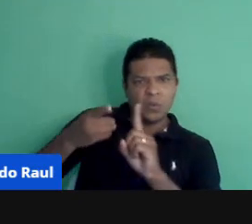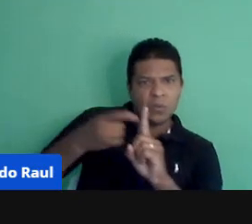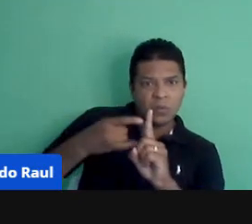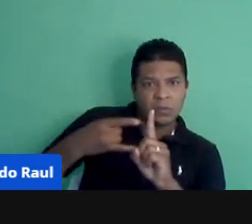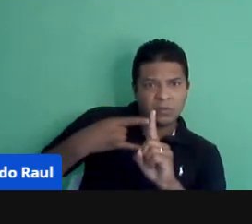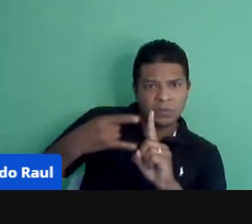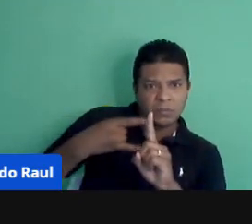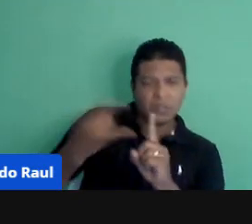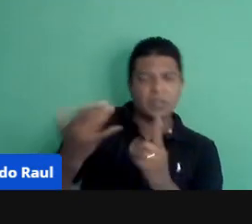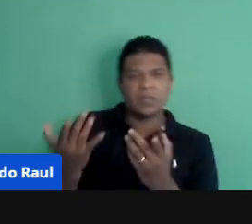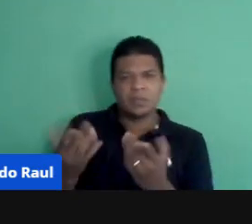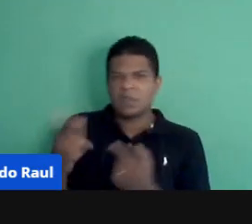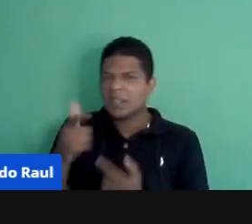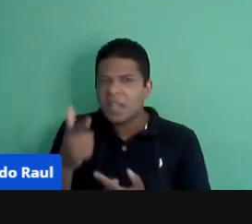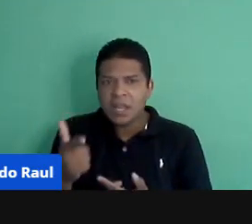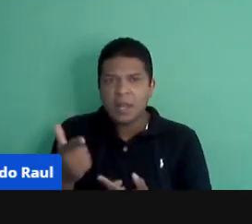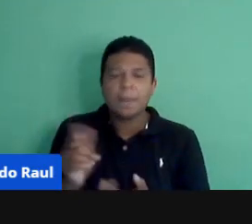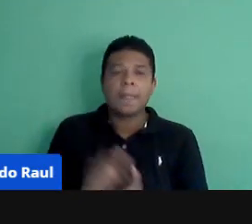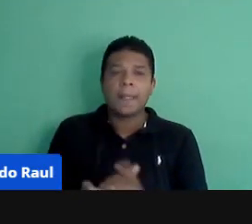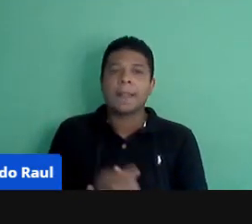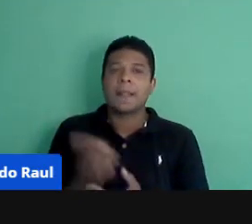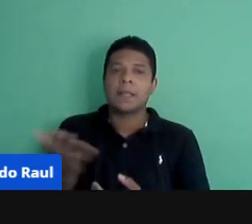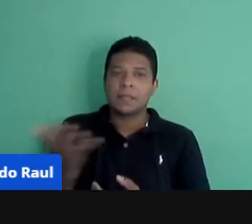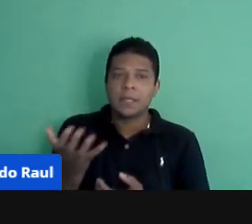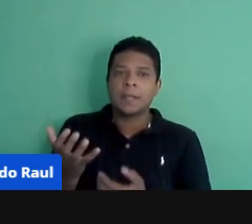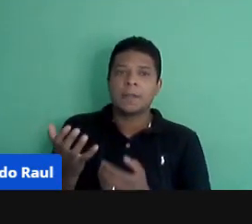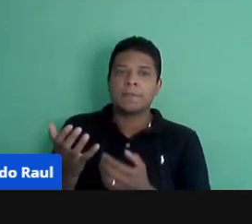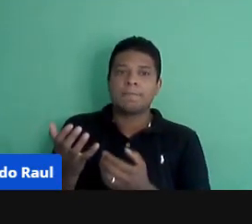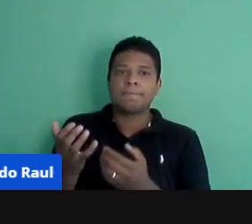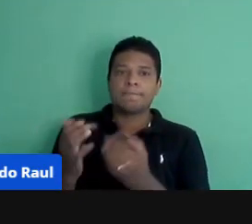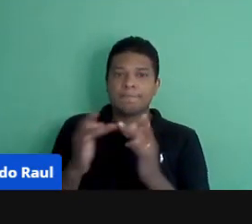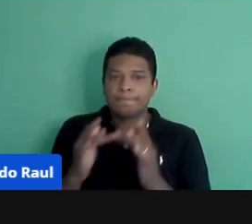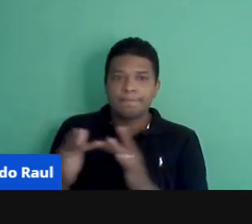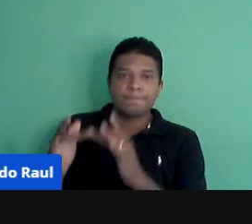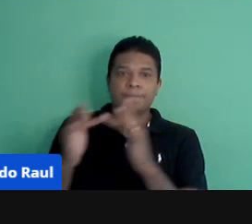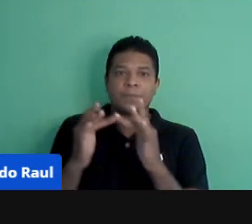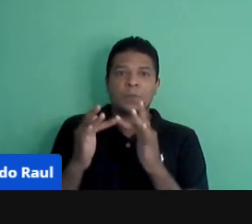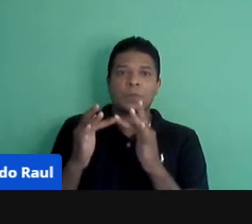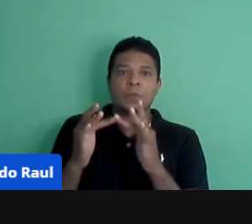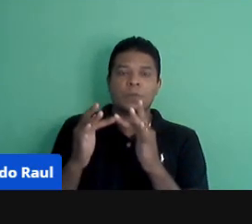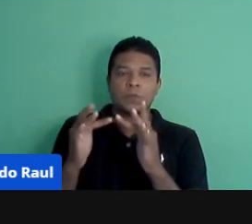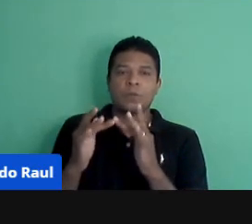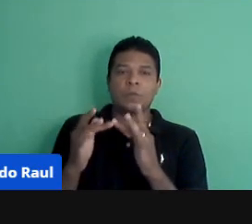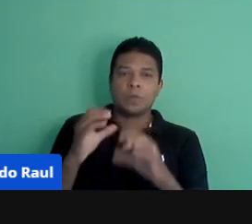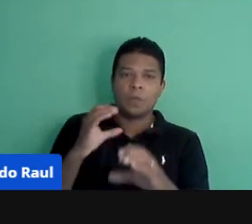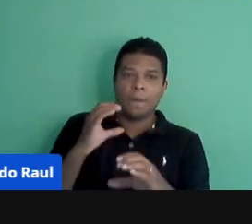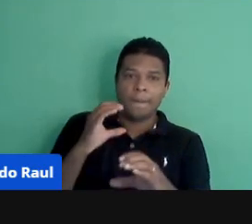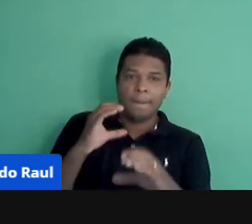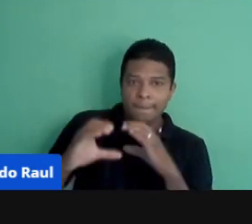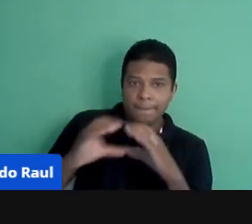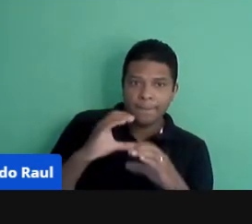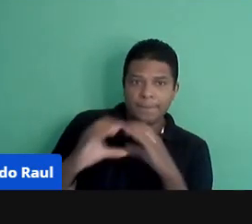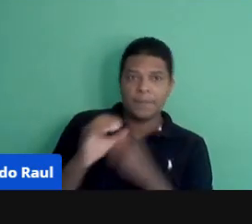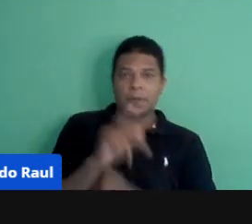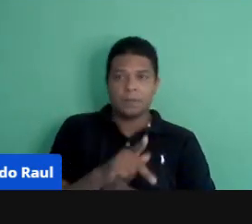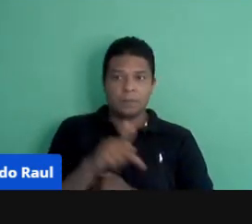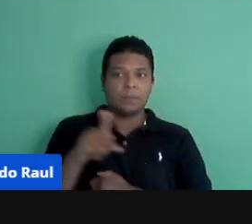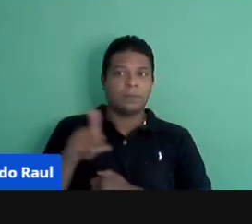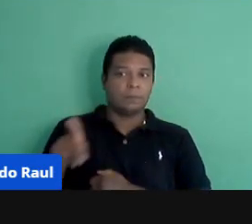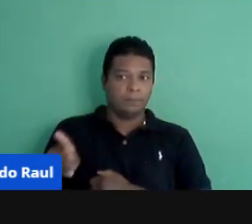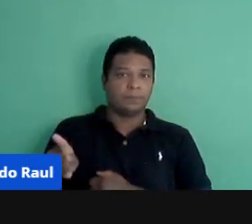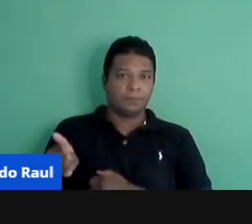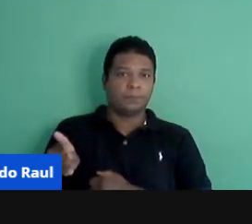ter esse vínculo, né? Eles querem ter essa comunicação com o professor,